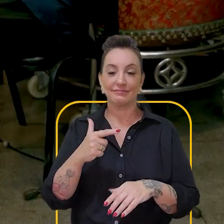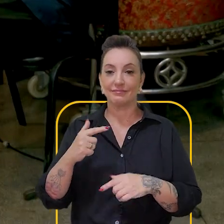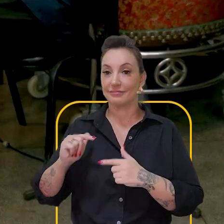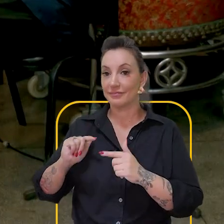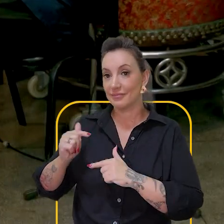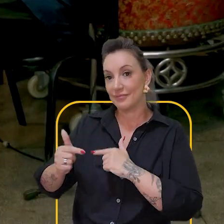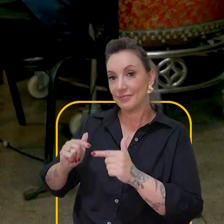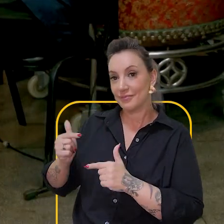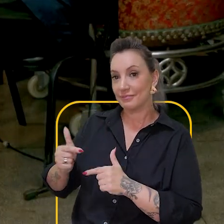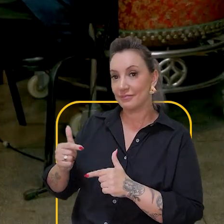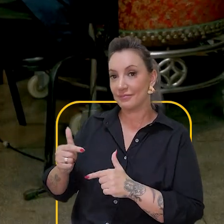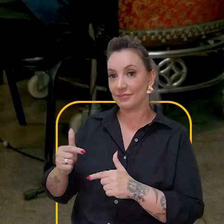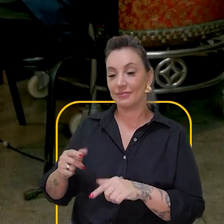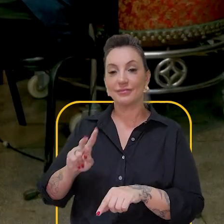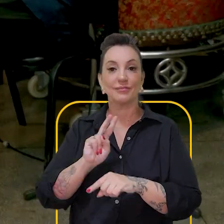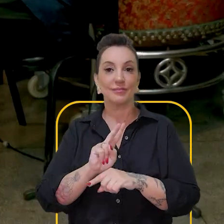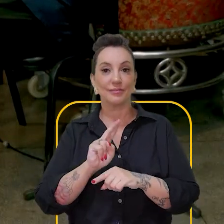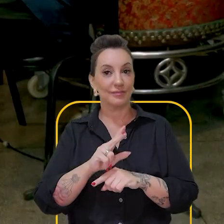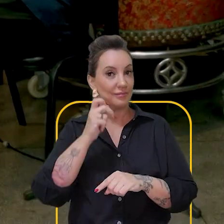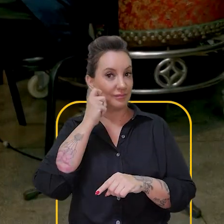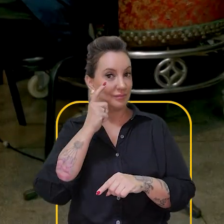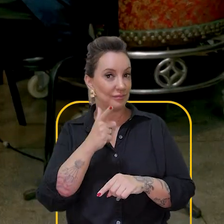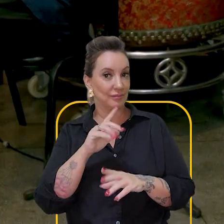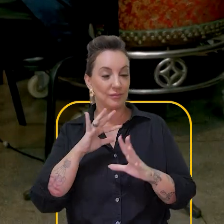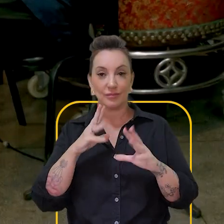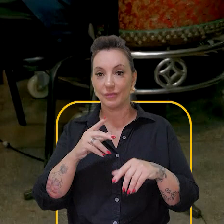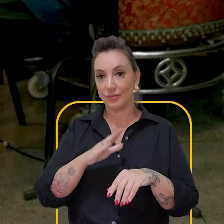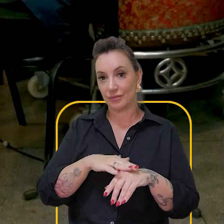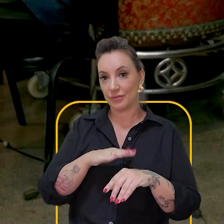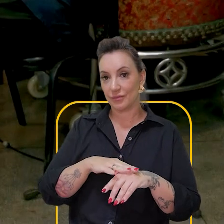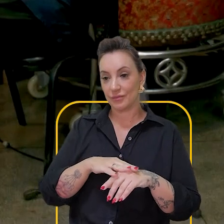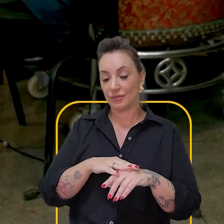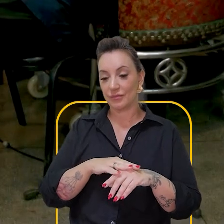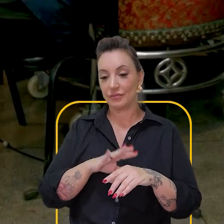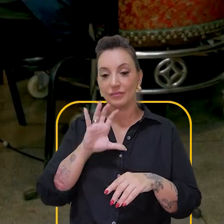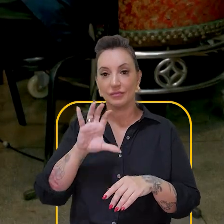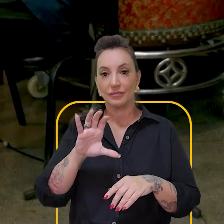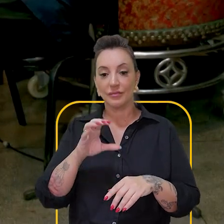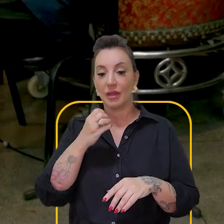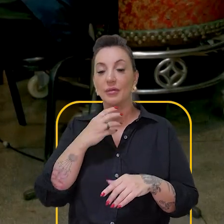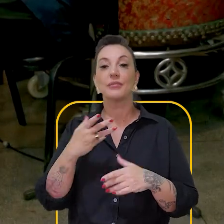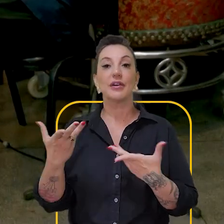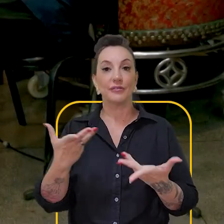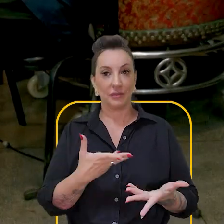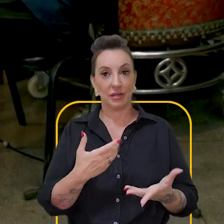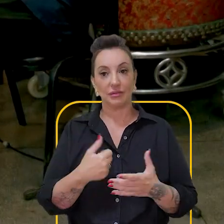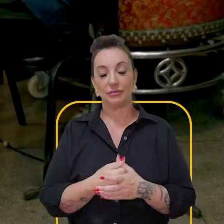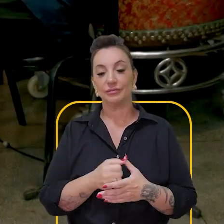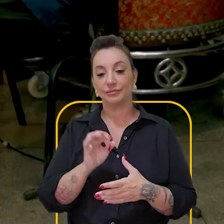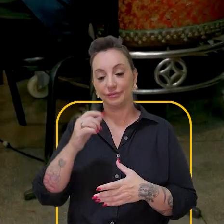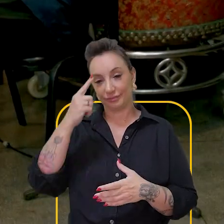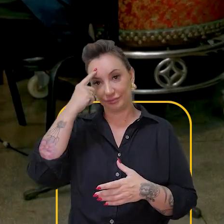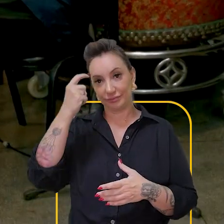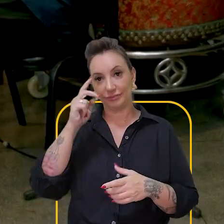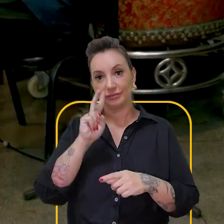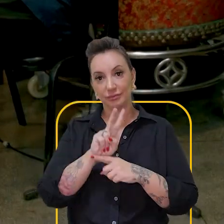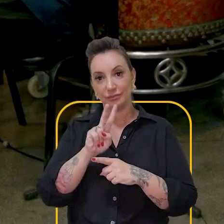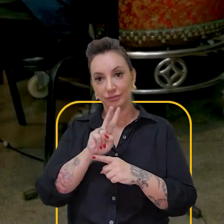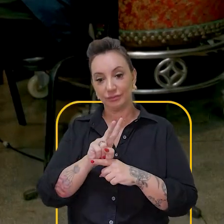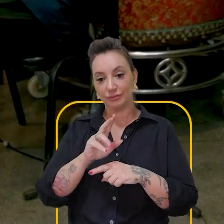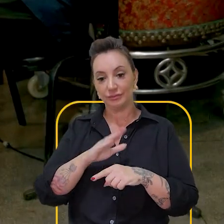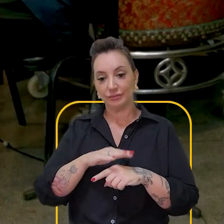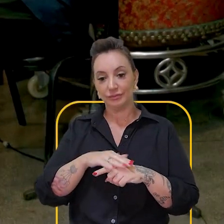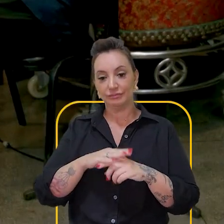muita tradição nesse sentido de preservar a cultura então tudo que for feito nesse sentido é super bem-vindo né Essa Ideia de